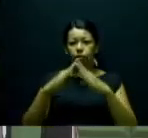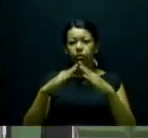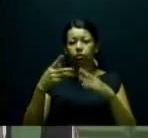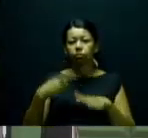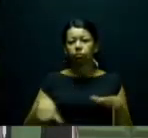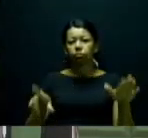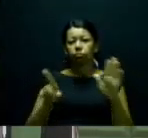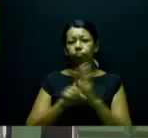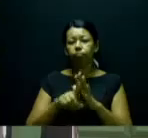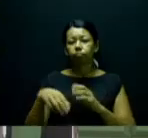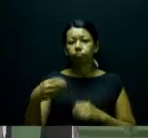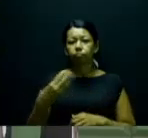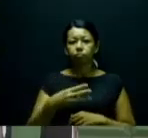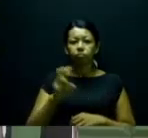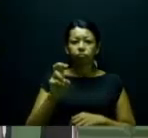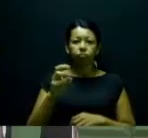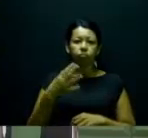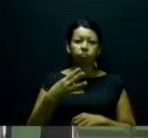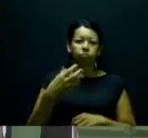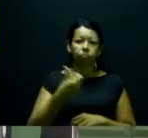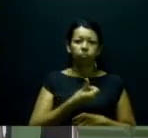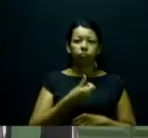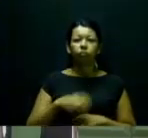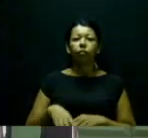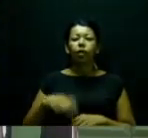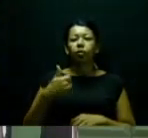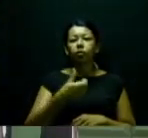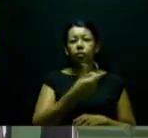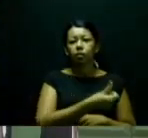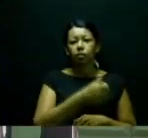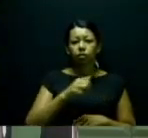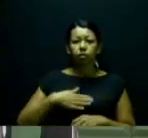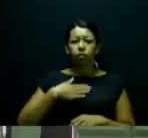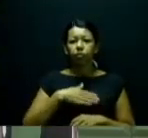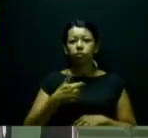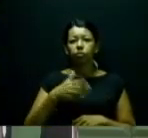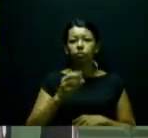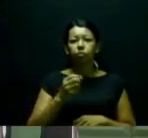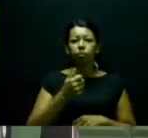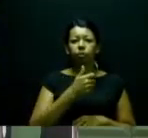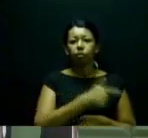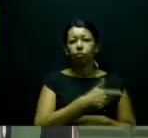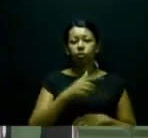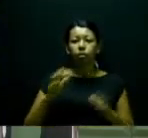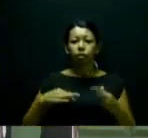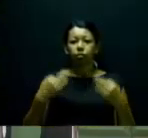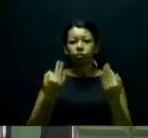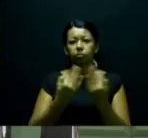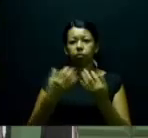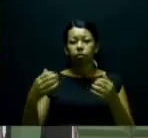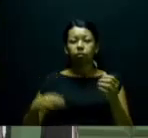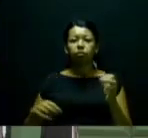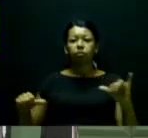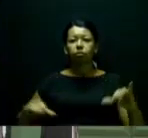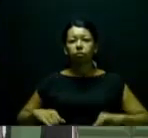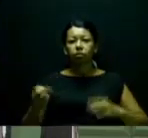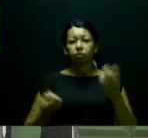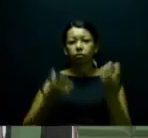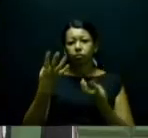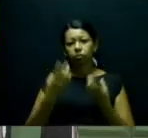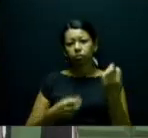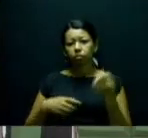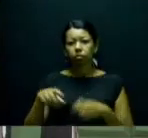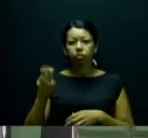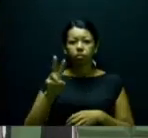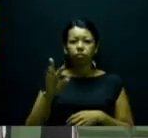Lei número 3.546, de 16 de agosto de 2012, às famílias atingidas pelo incêndio ocorrido na área denominada Vila